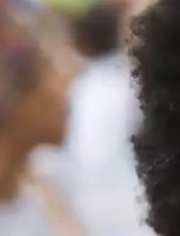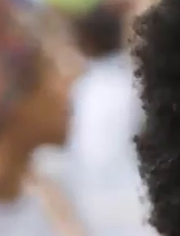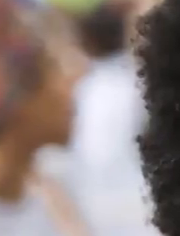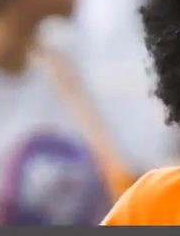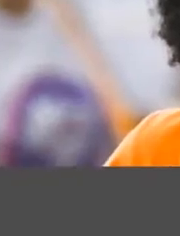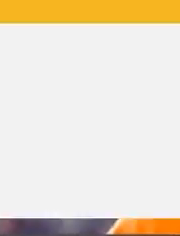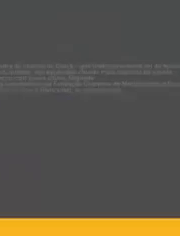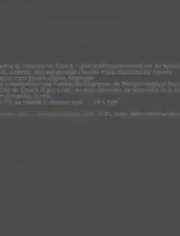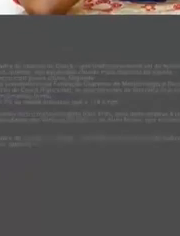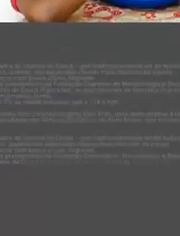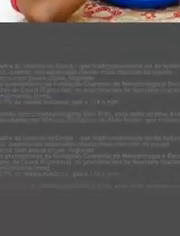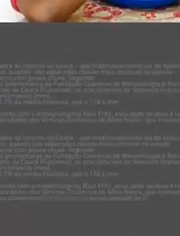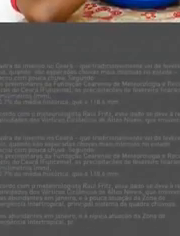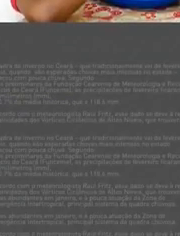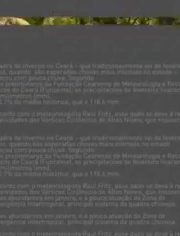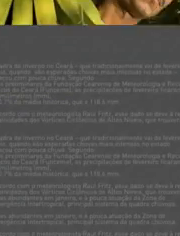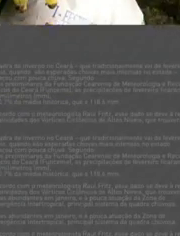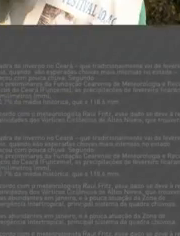E aí